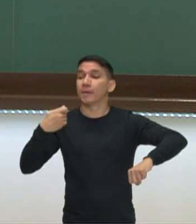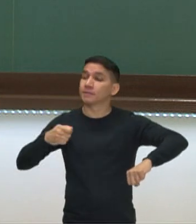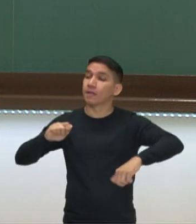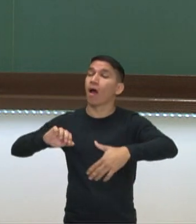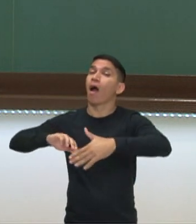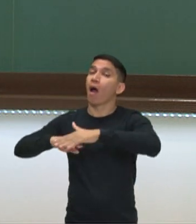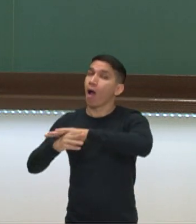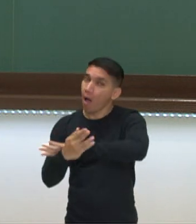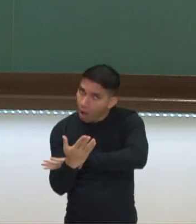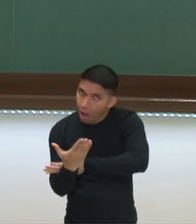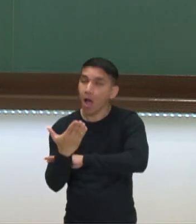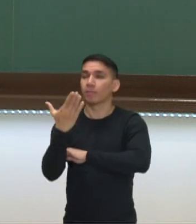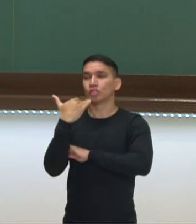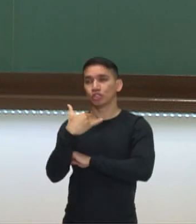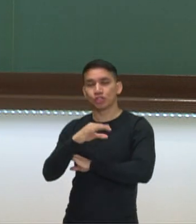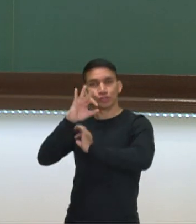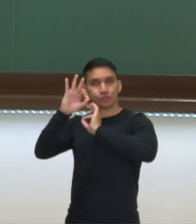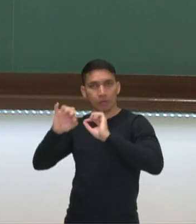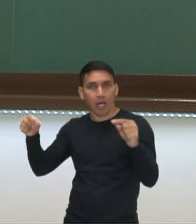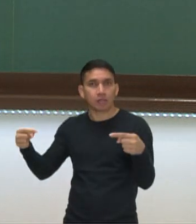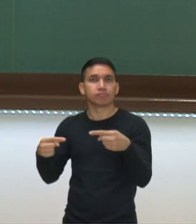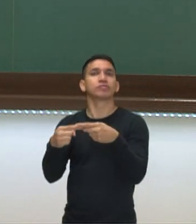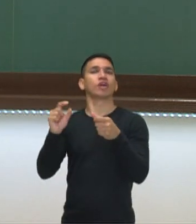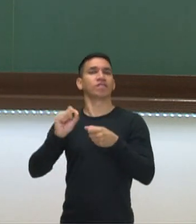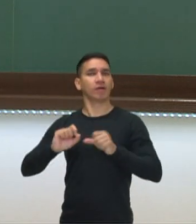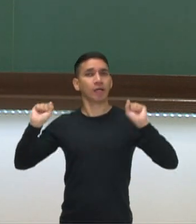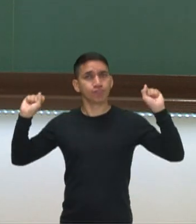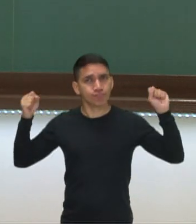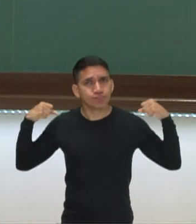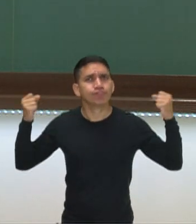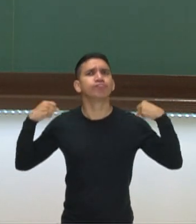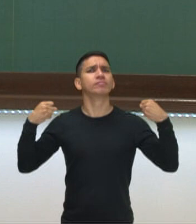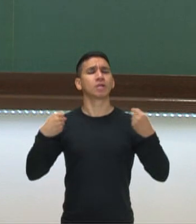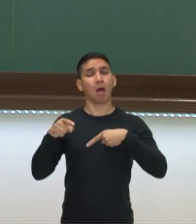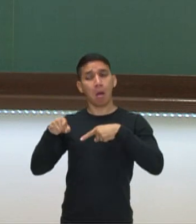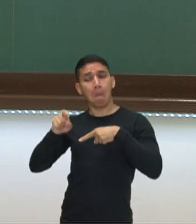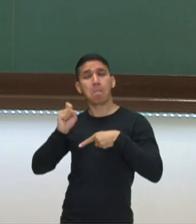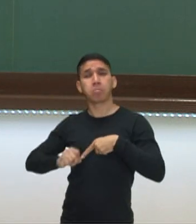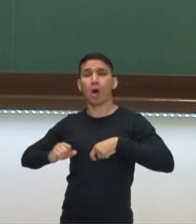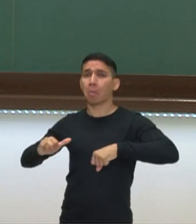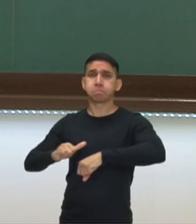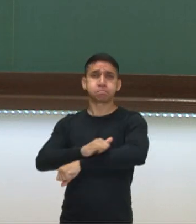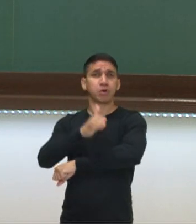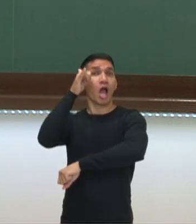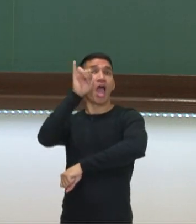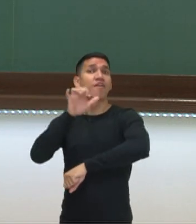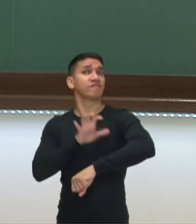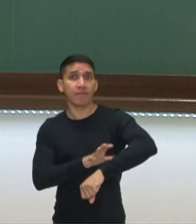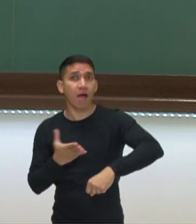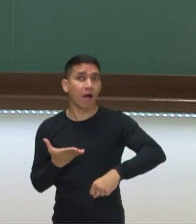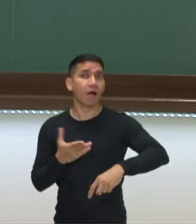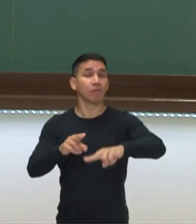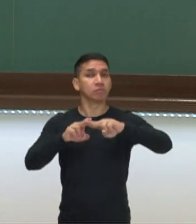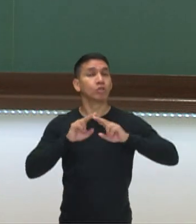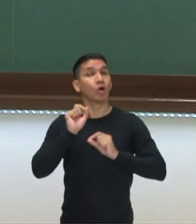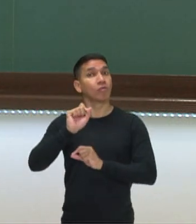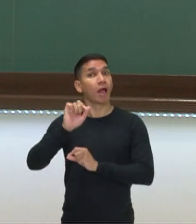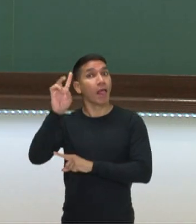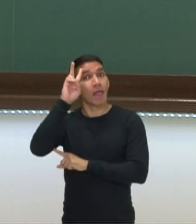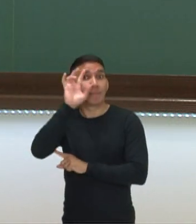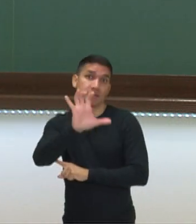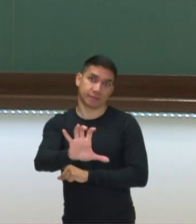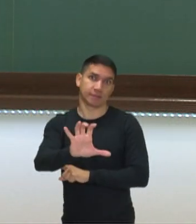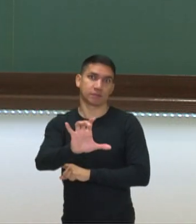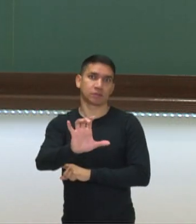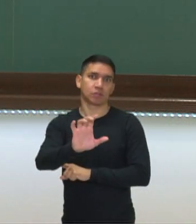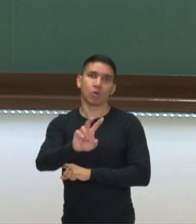hábitos alimentares, com uma rotina de atividade física, ela pode não desenvolver a doença, tá? Então não esqueçam disso,